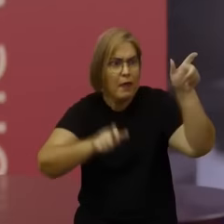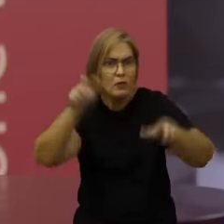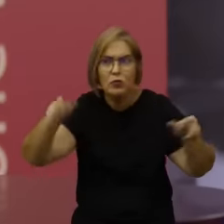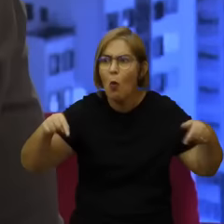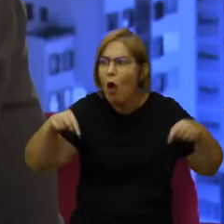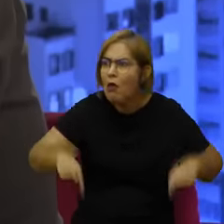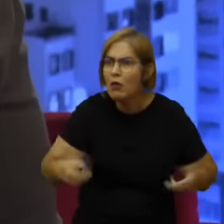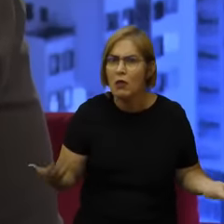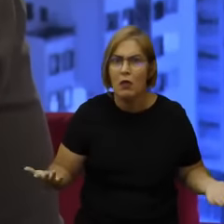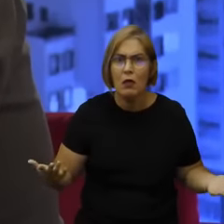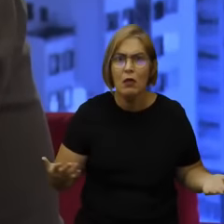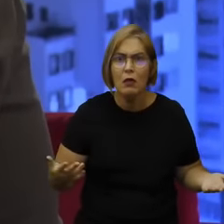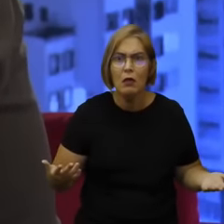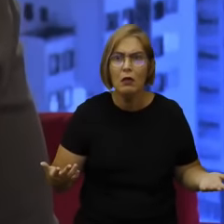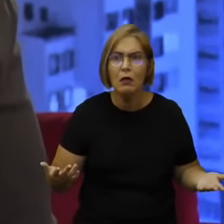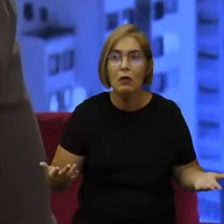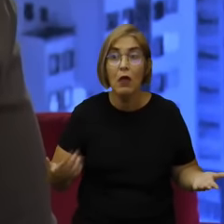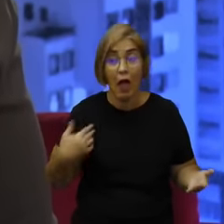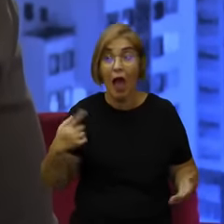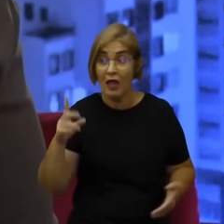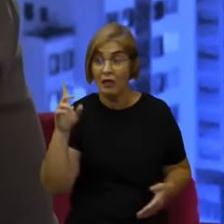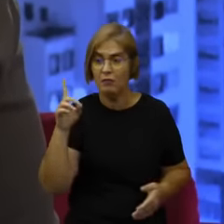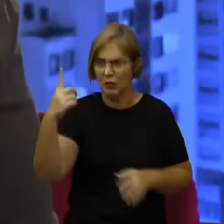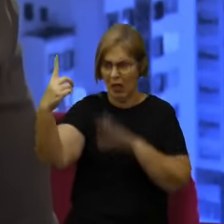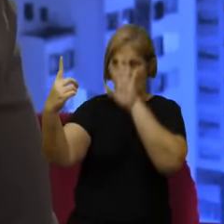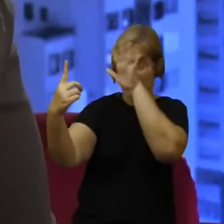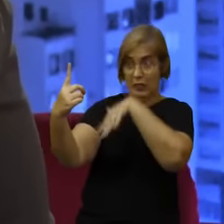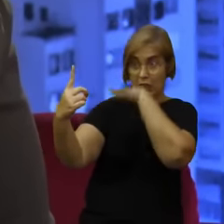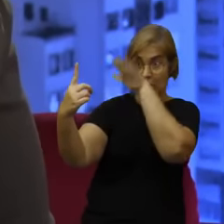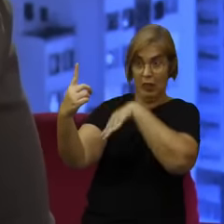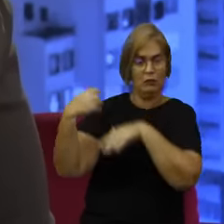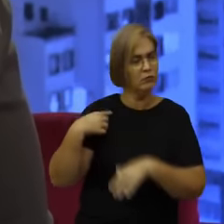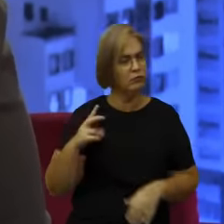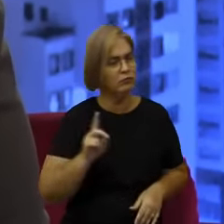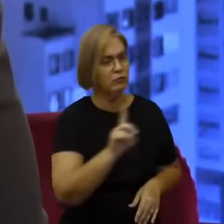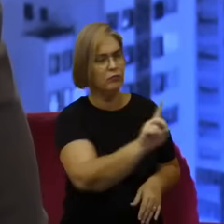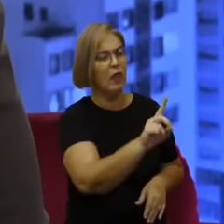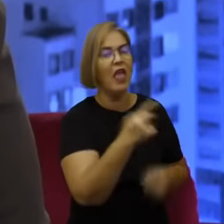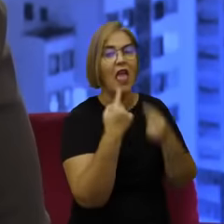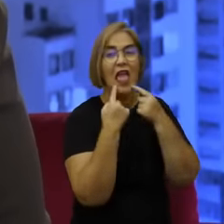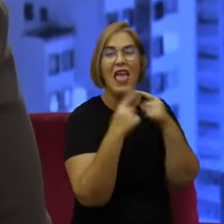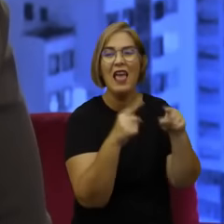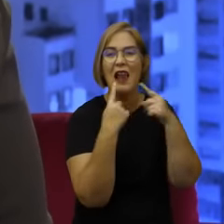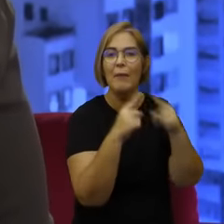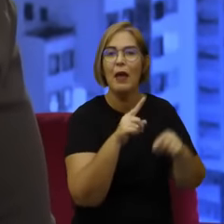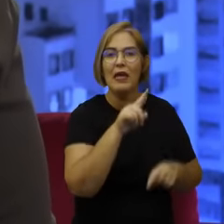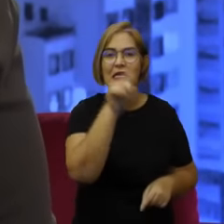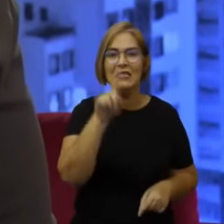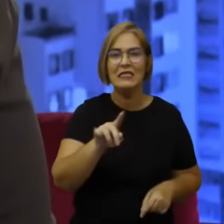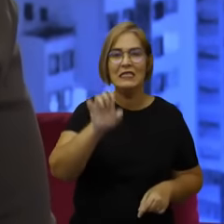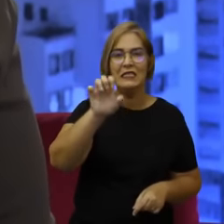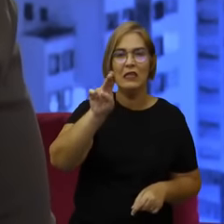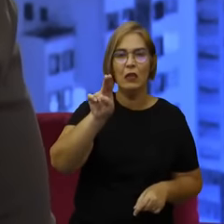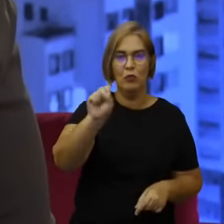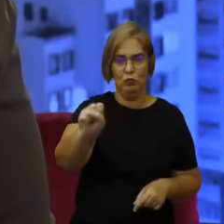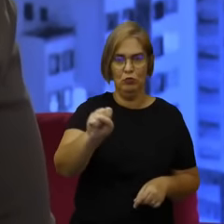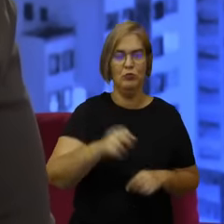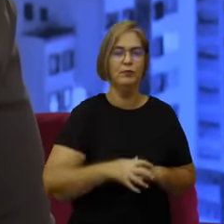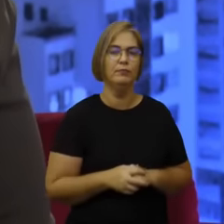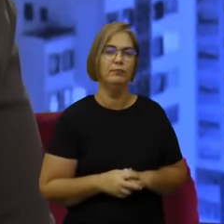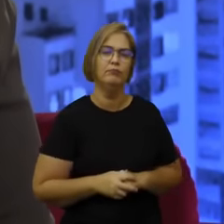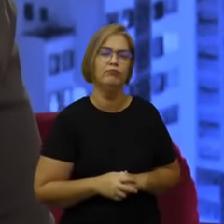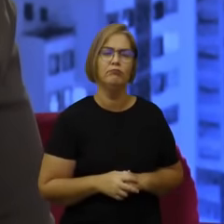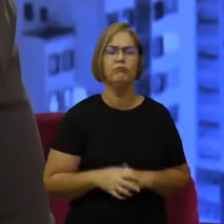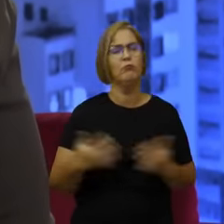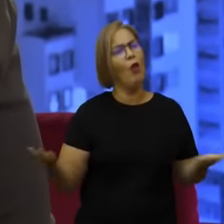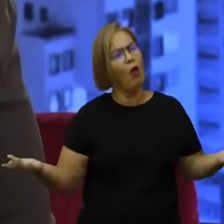deserto e aí ele vai reclamar com Zeus, que é seu irmão. E então ele